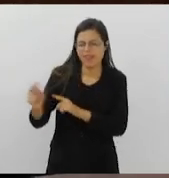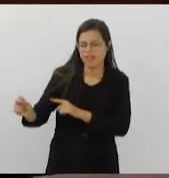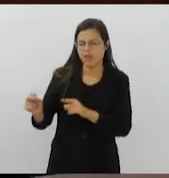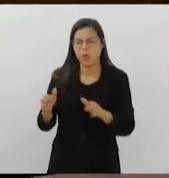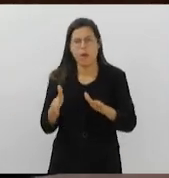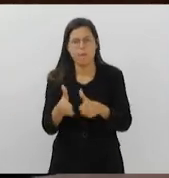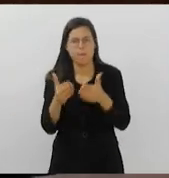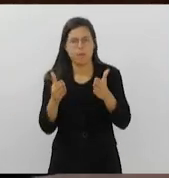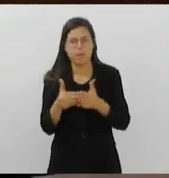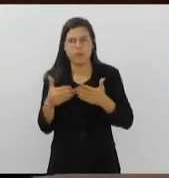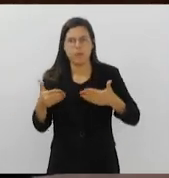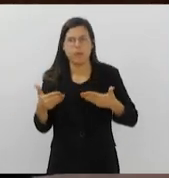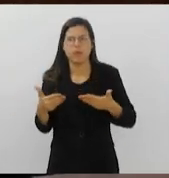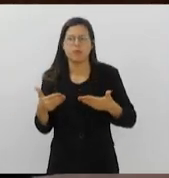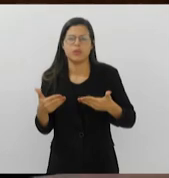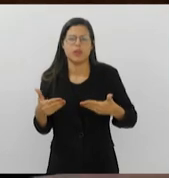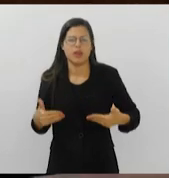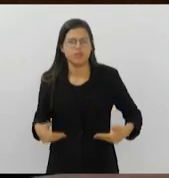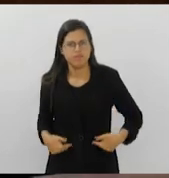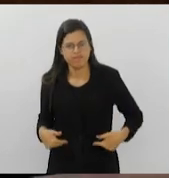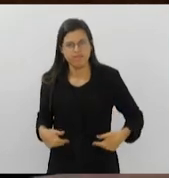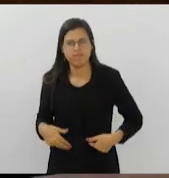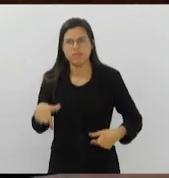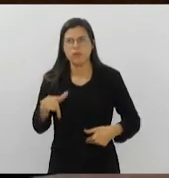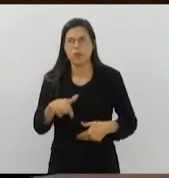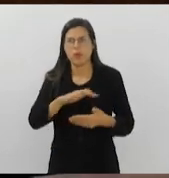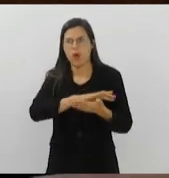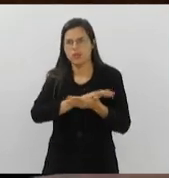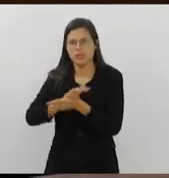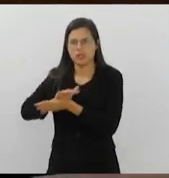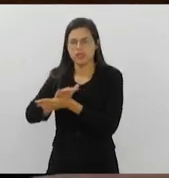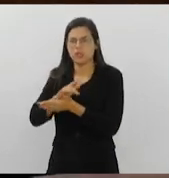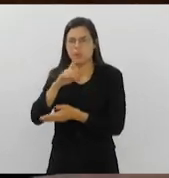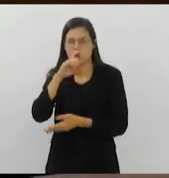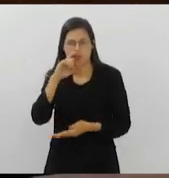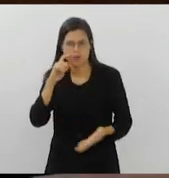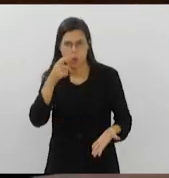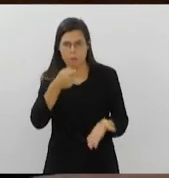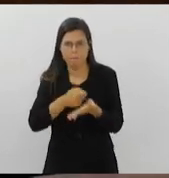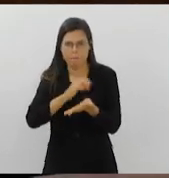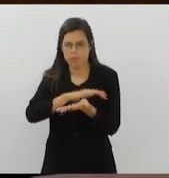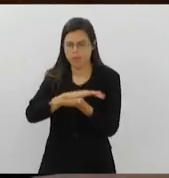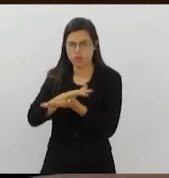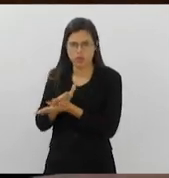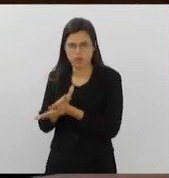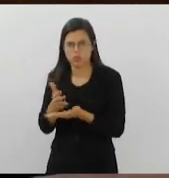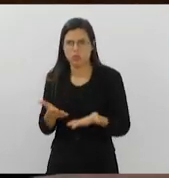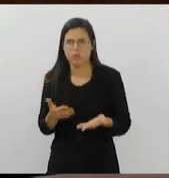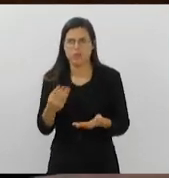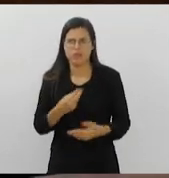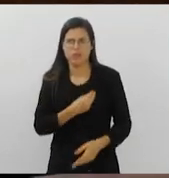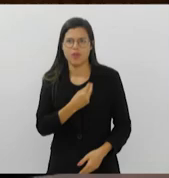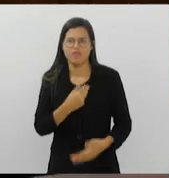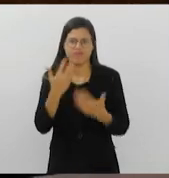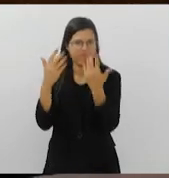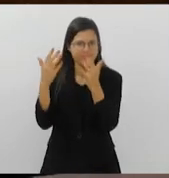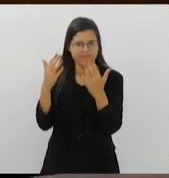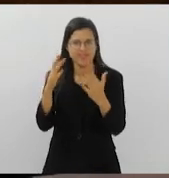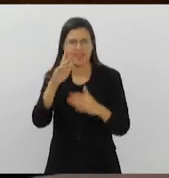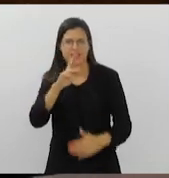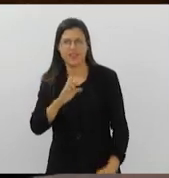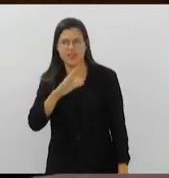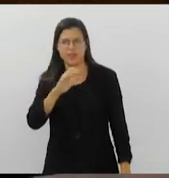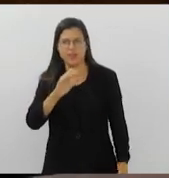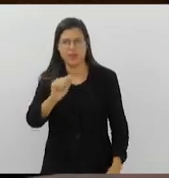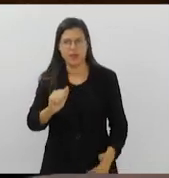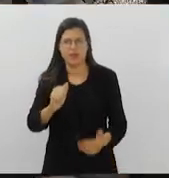as desigualdades sociais, o racismo, o machismo. Então, viva Rebeca Andrade. Obrigada, professor